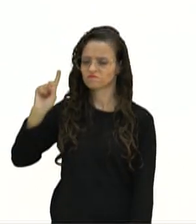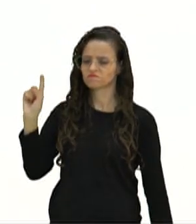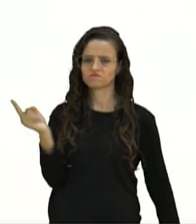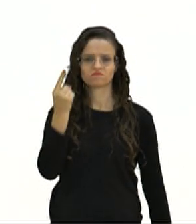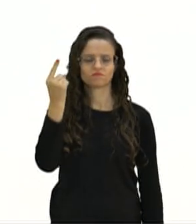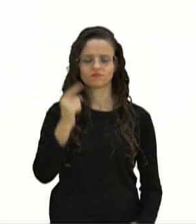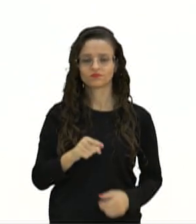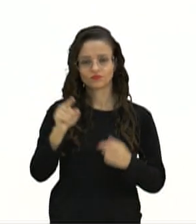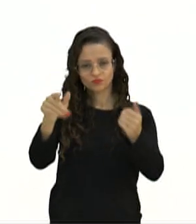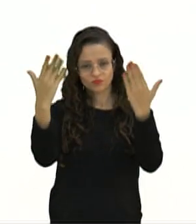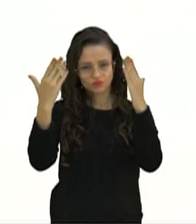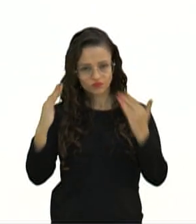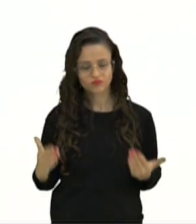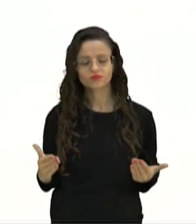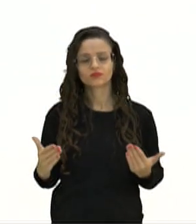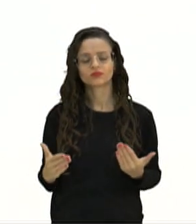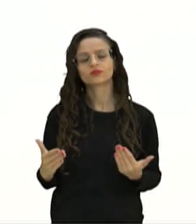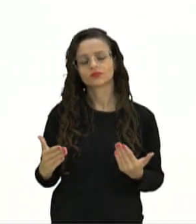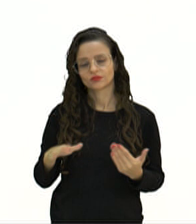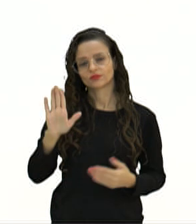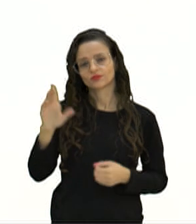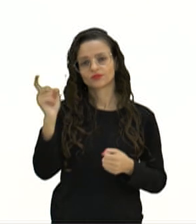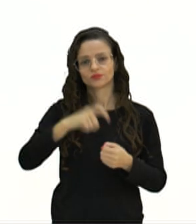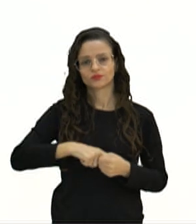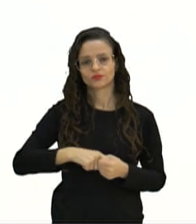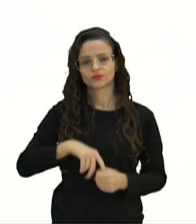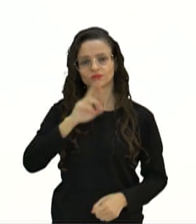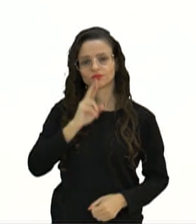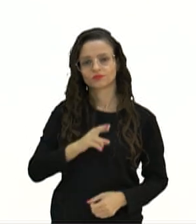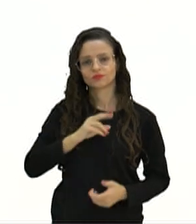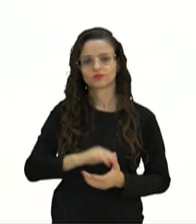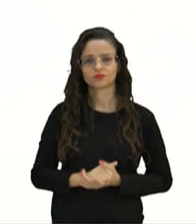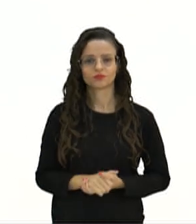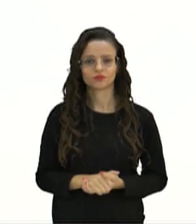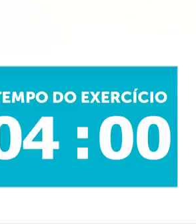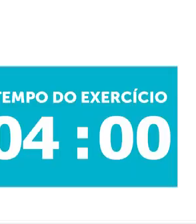político? Analise bem as alternativas e nós voltamos já com a solução.